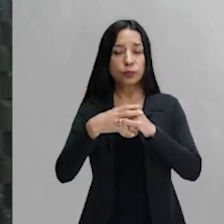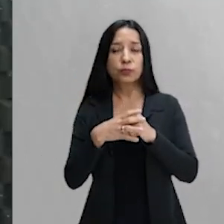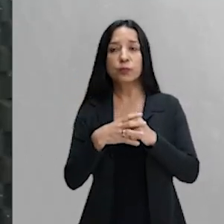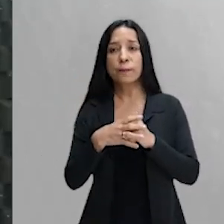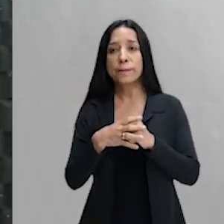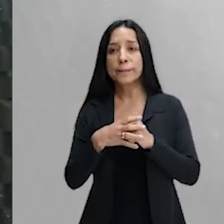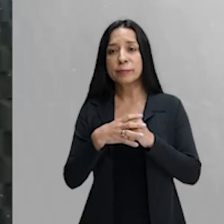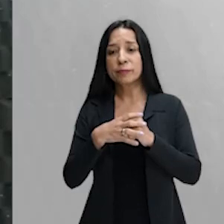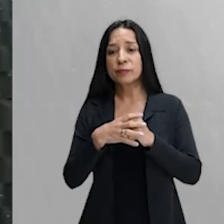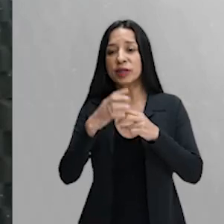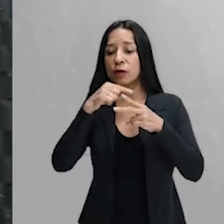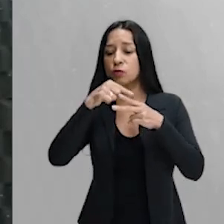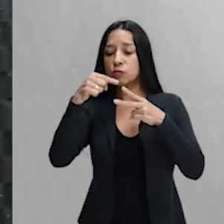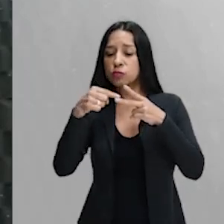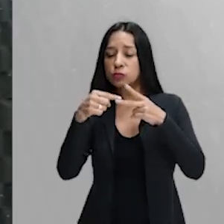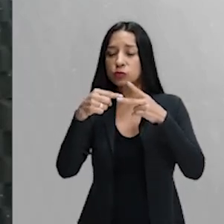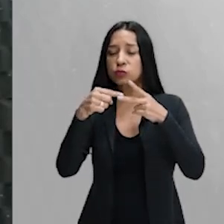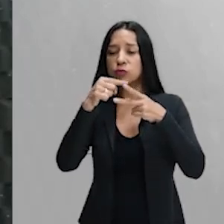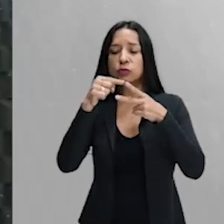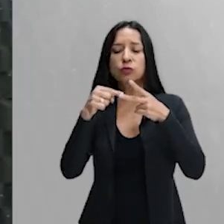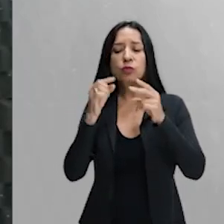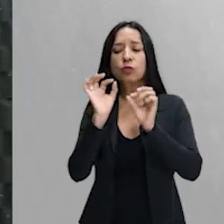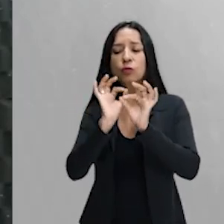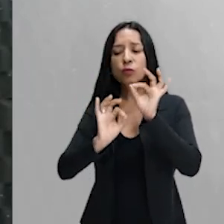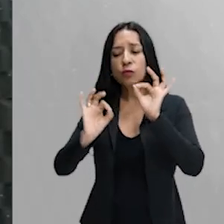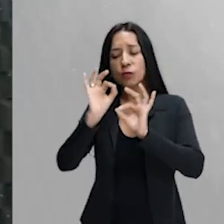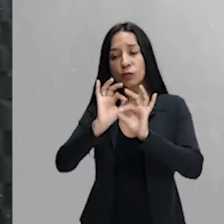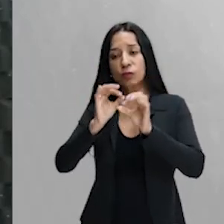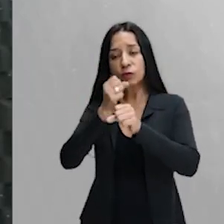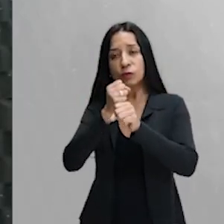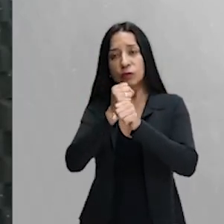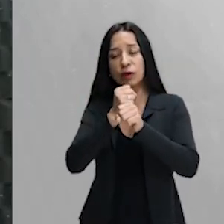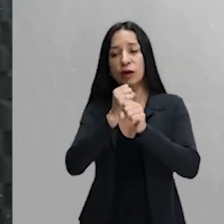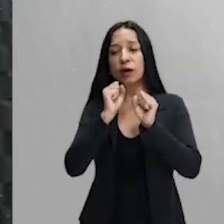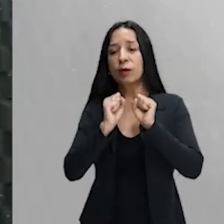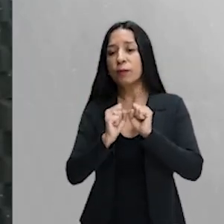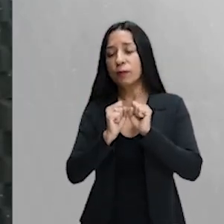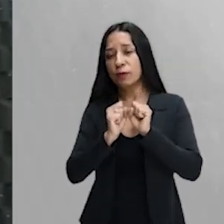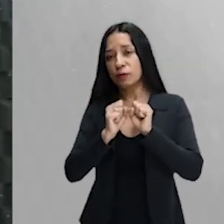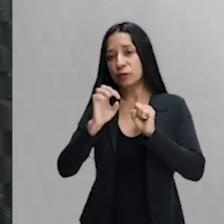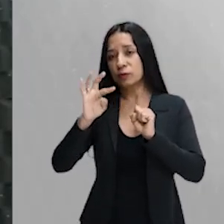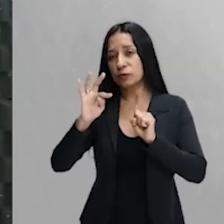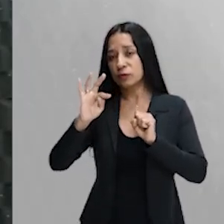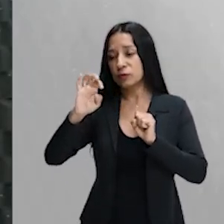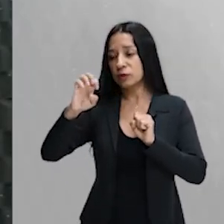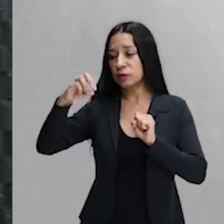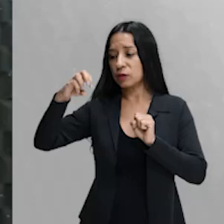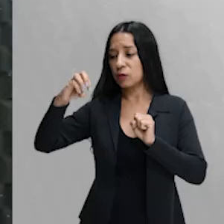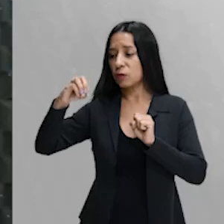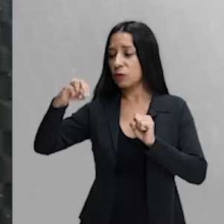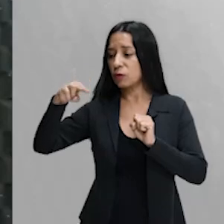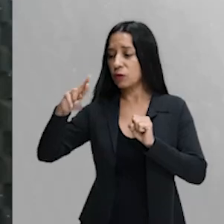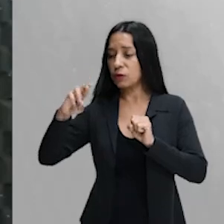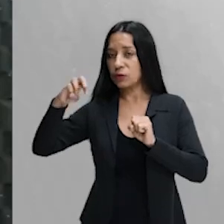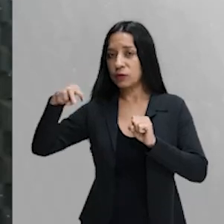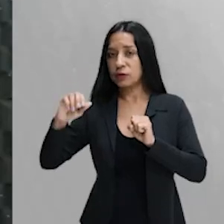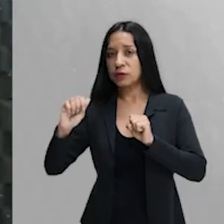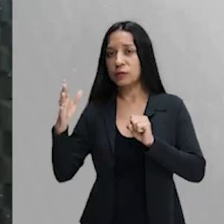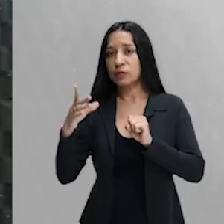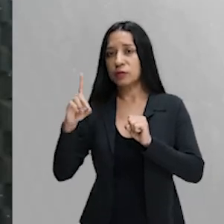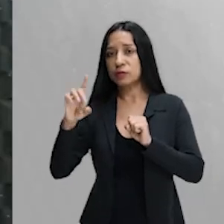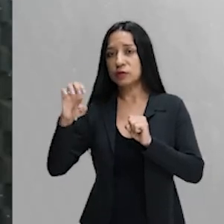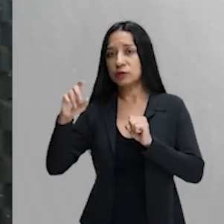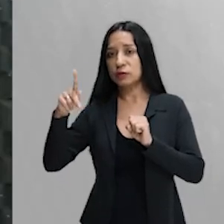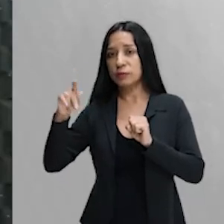você tem duas alternativas para calcular esse G. Você pode aplicar o teorema de Pitágoras aqui, tá? Porque nesse caso